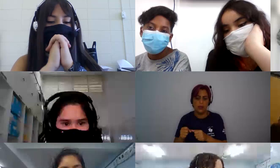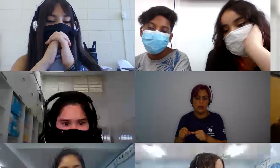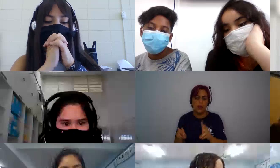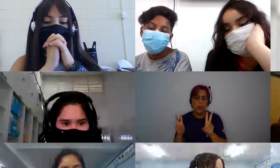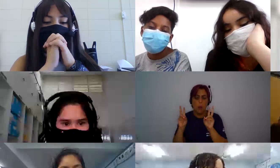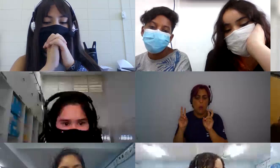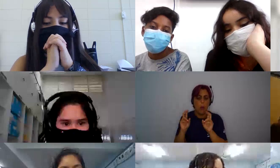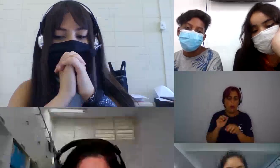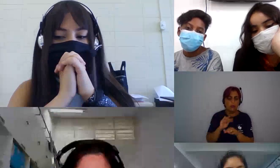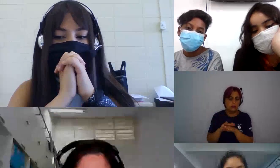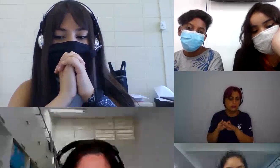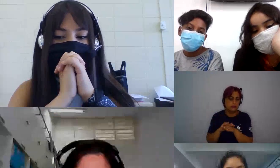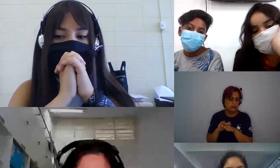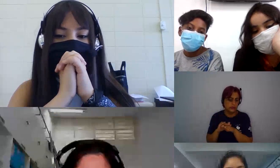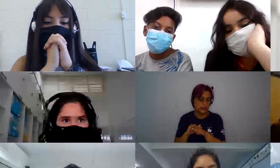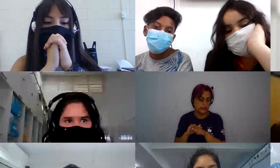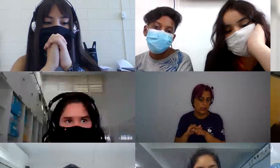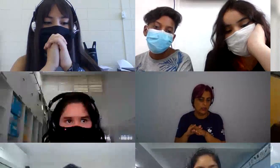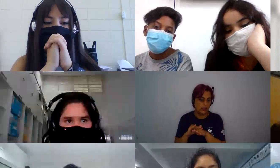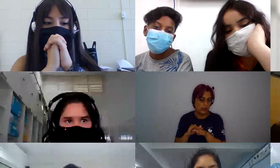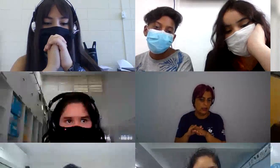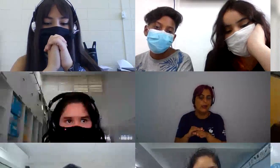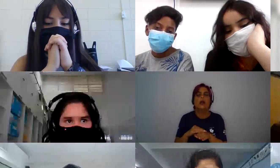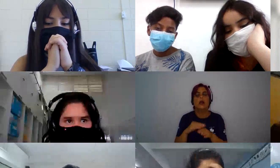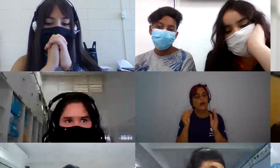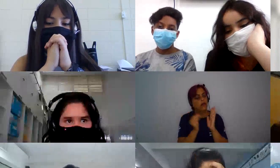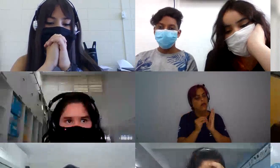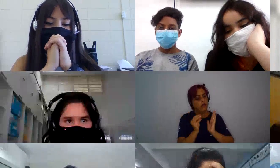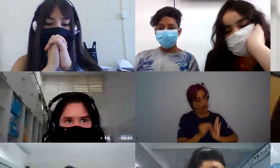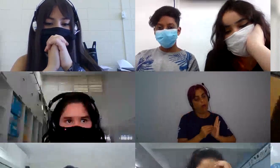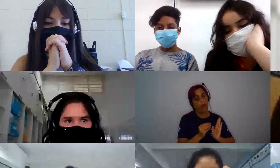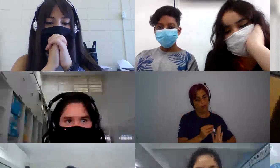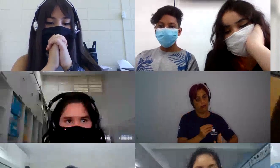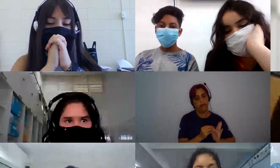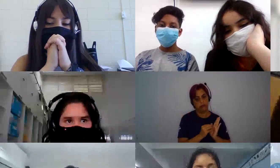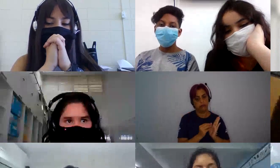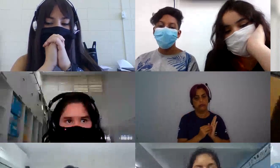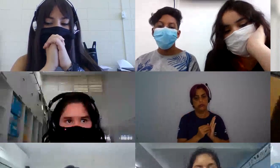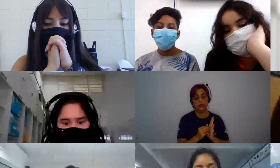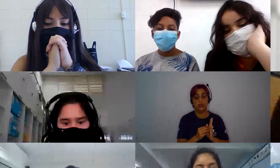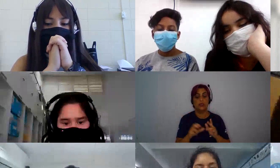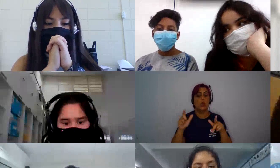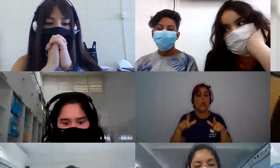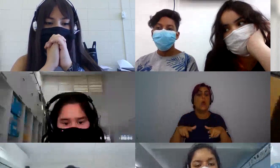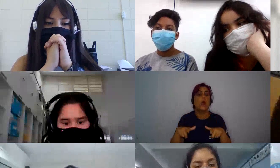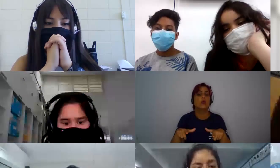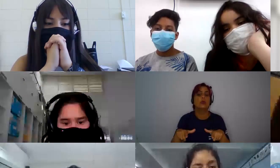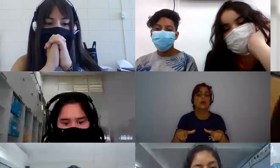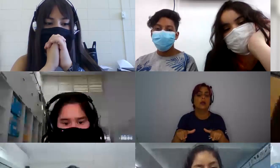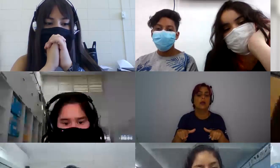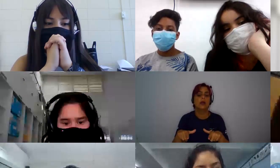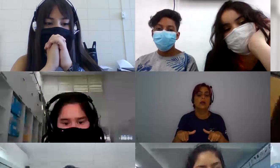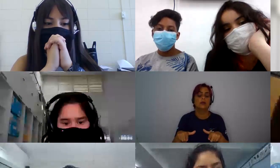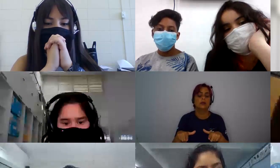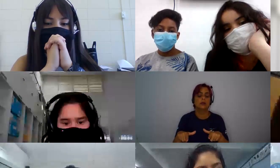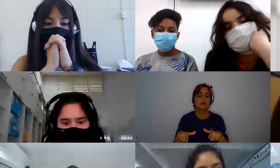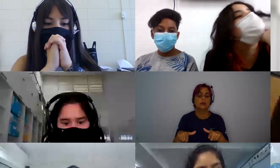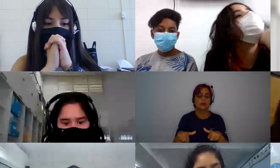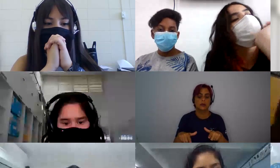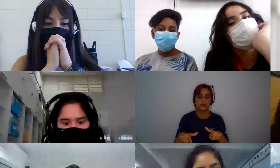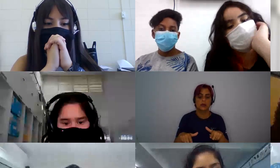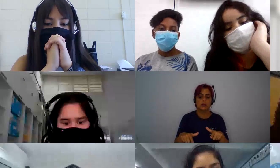Não, tá faltando aí. Tá faltando aí também? Sim. E aonde você criaria um? Na escola